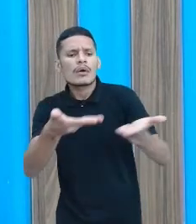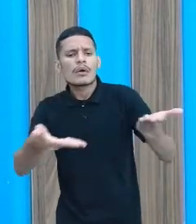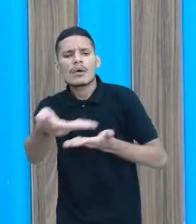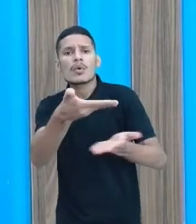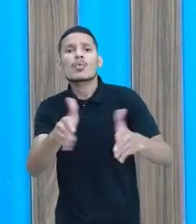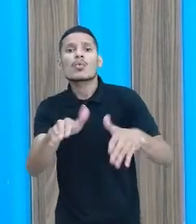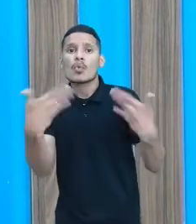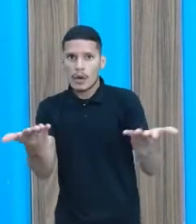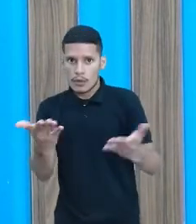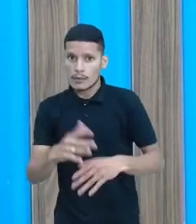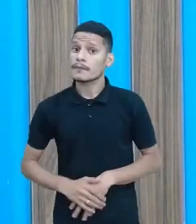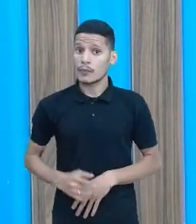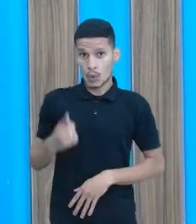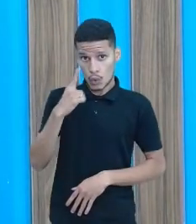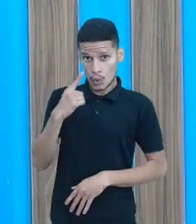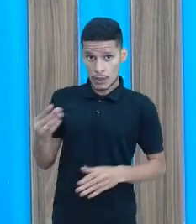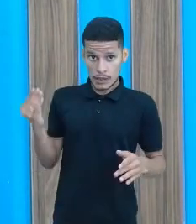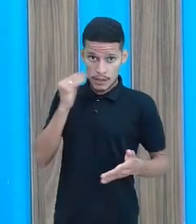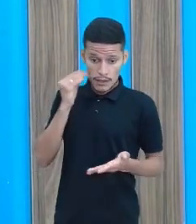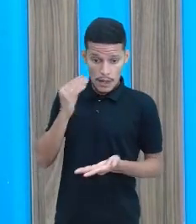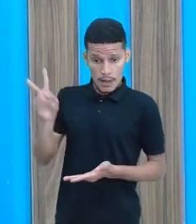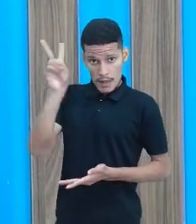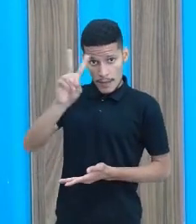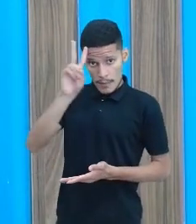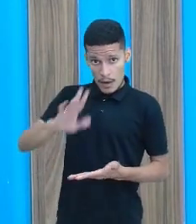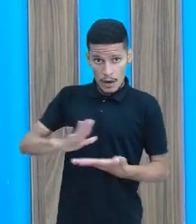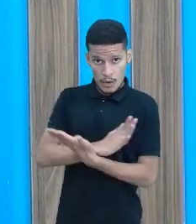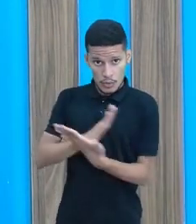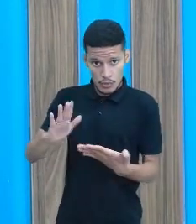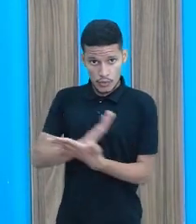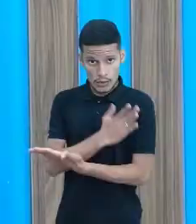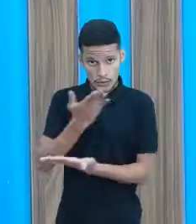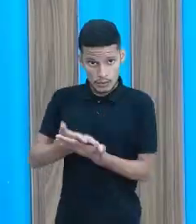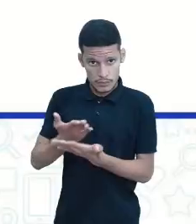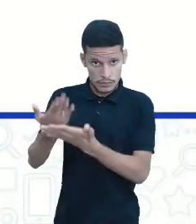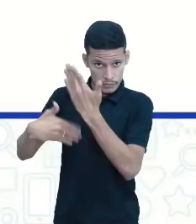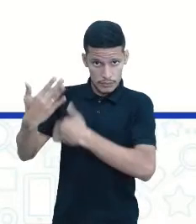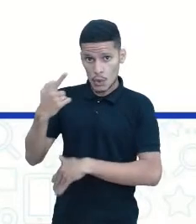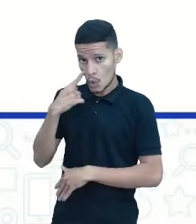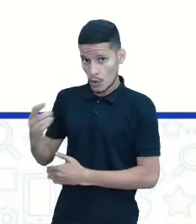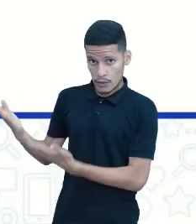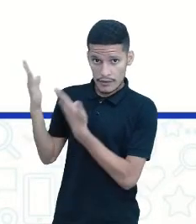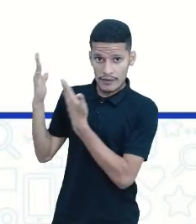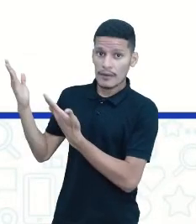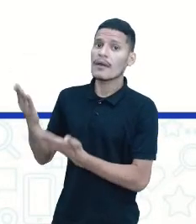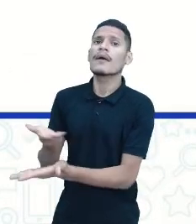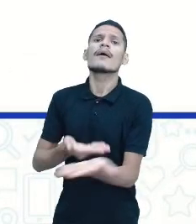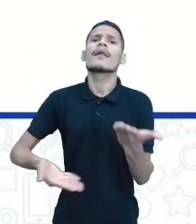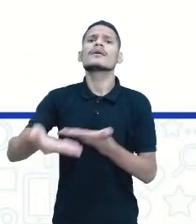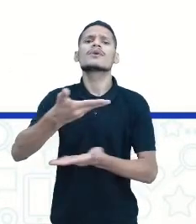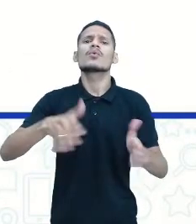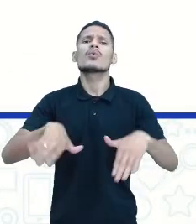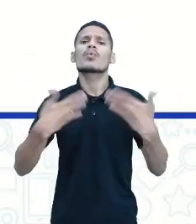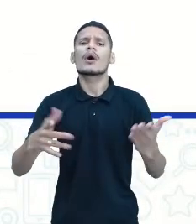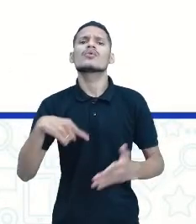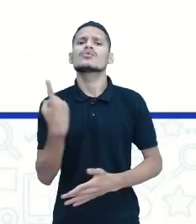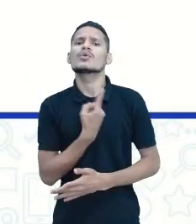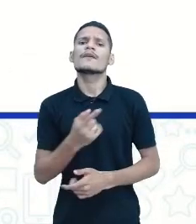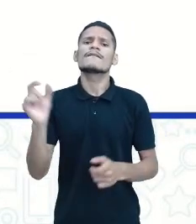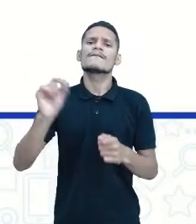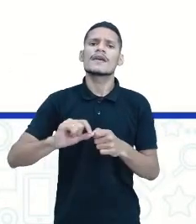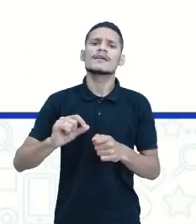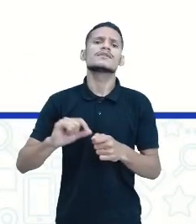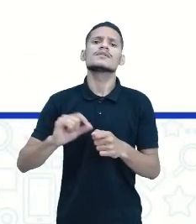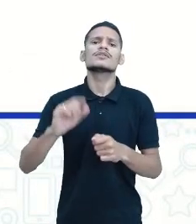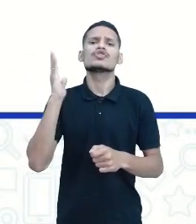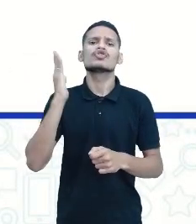tá certo? Então vamos tentar relembrar um pouco, na tela que está aparecendo agora, o que são essas relações métricas que a gente fez